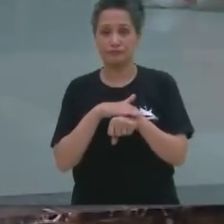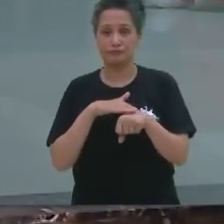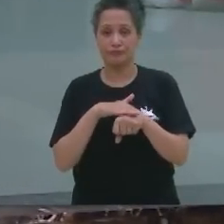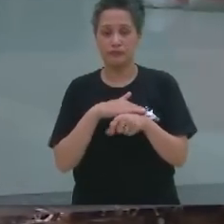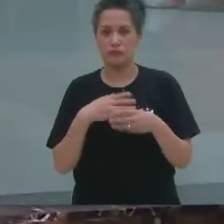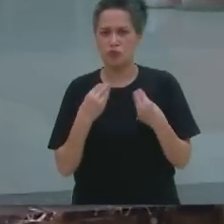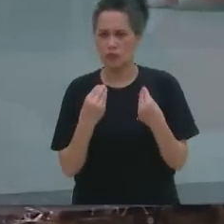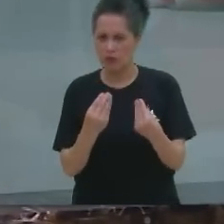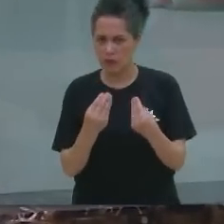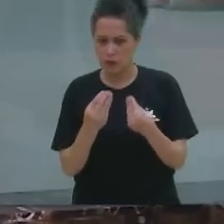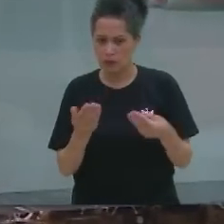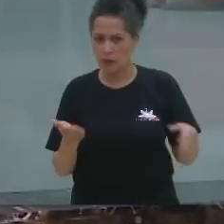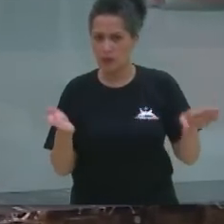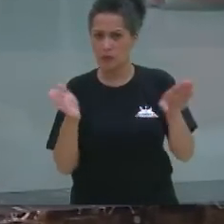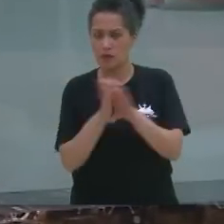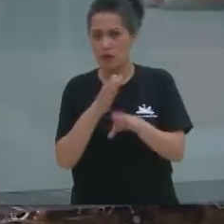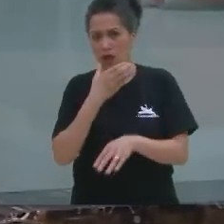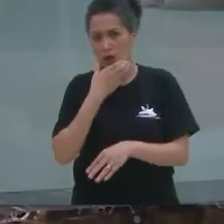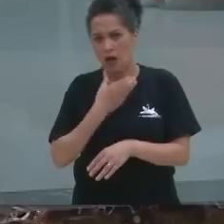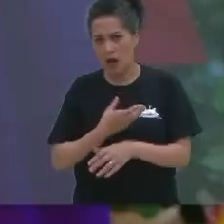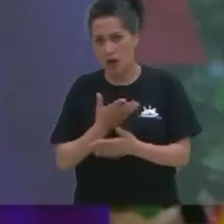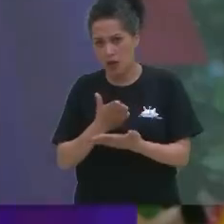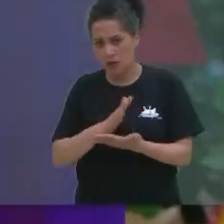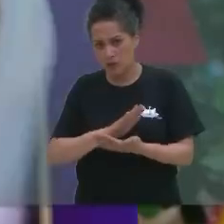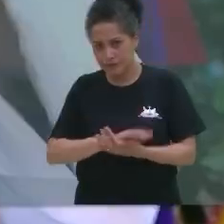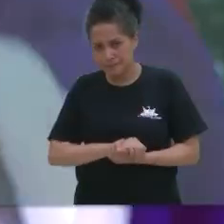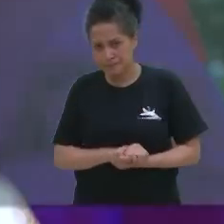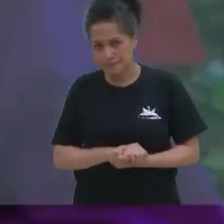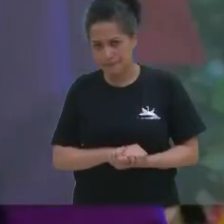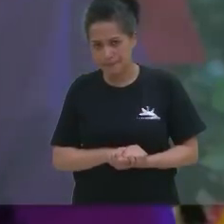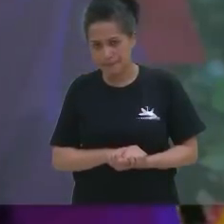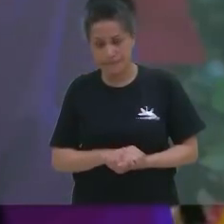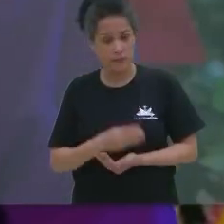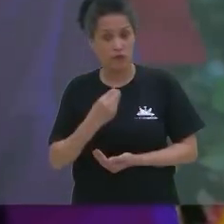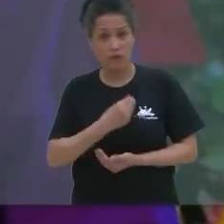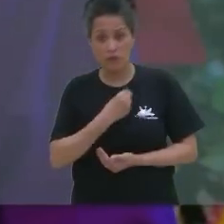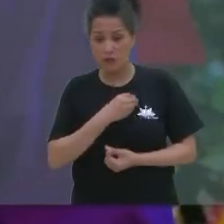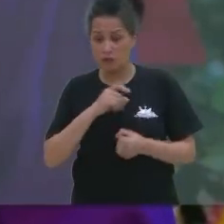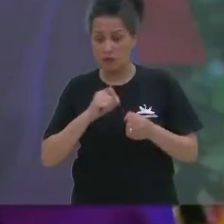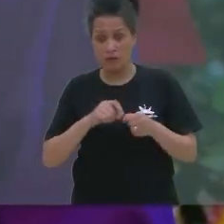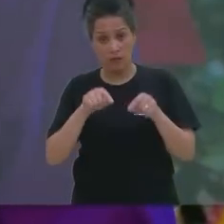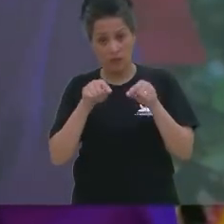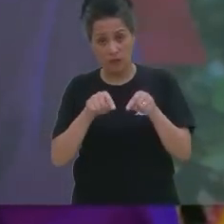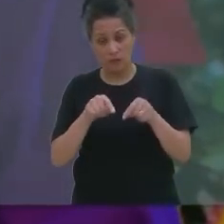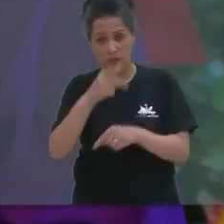a vida vai fazendo isso, as pessoas vão ficando sozinhas.